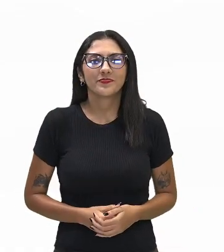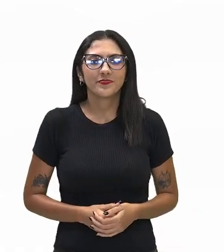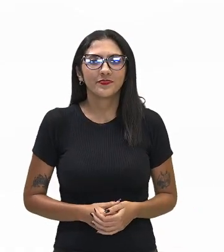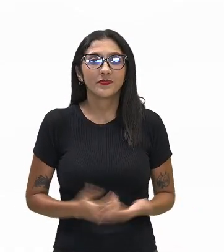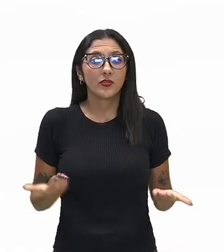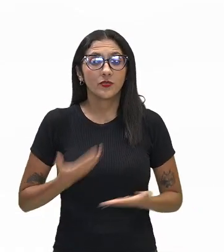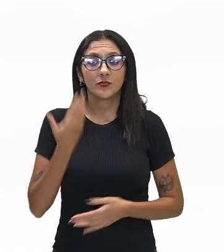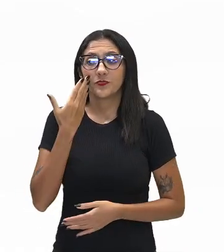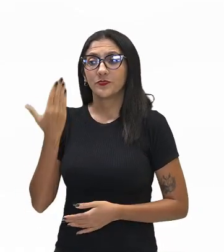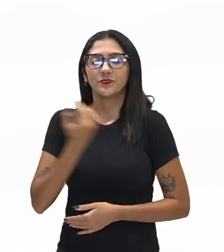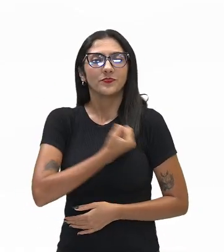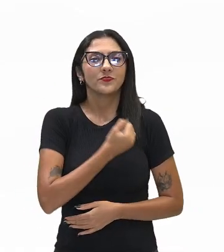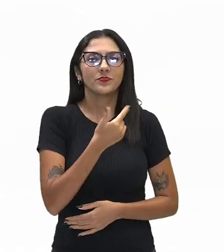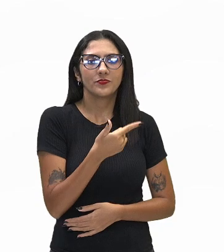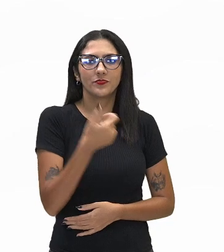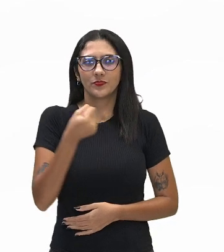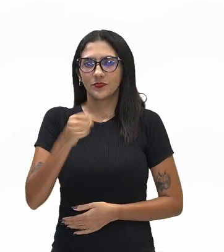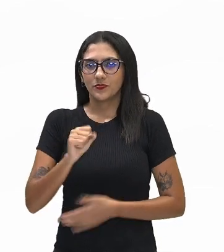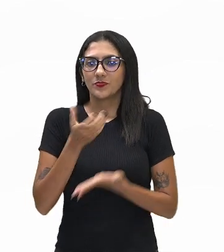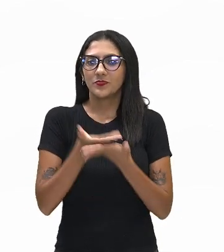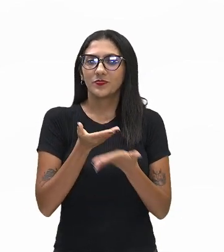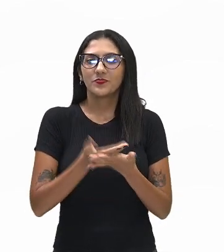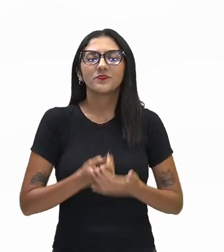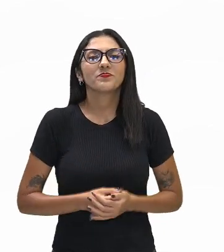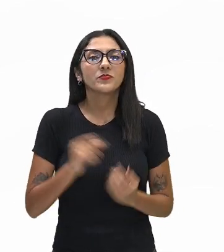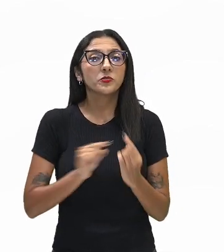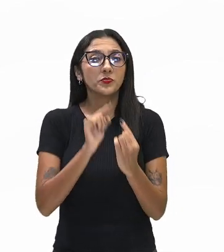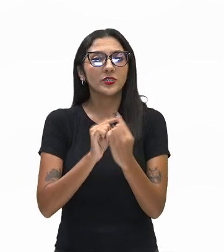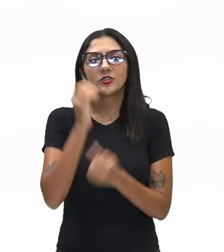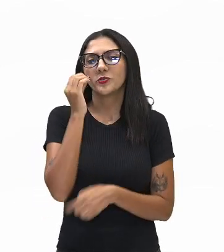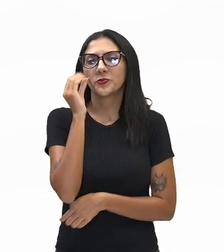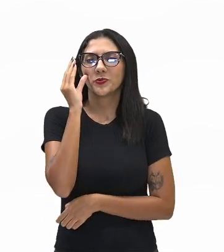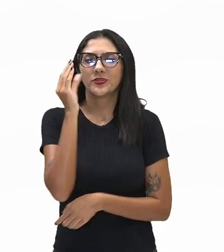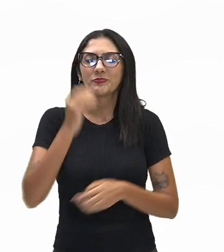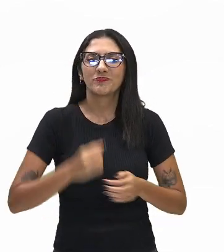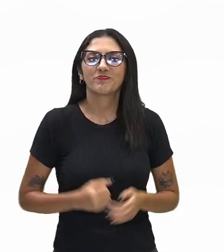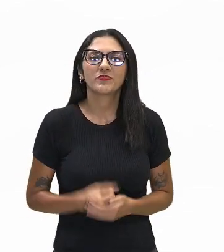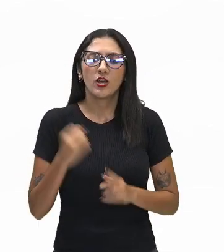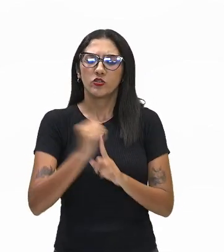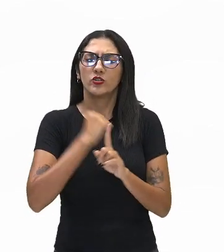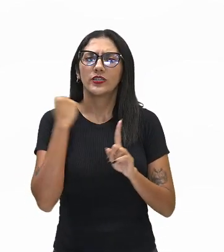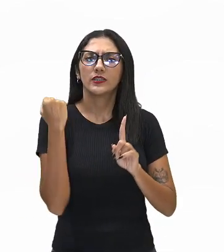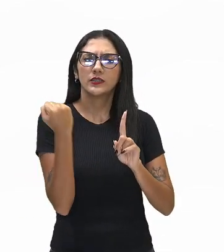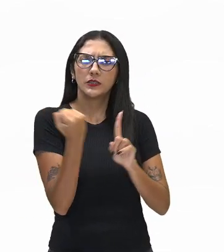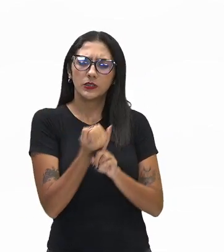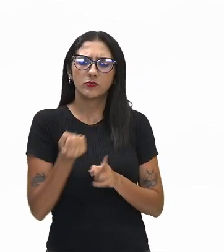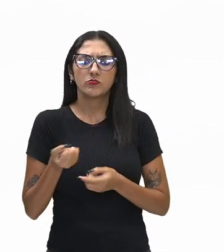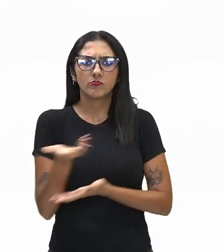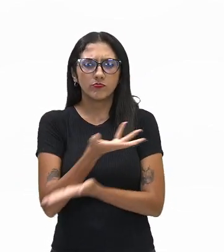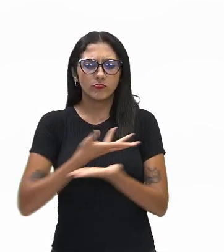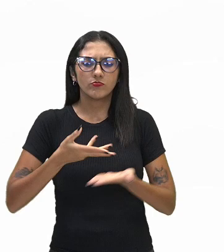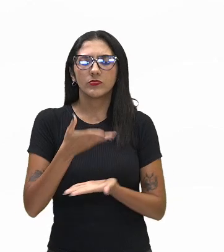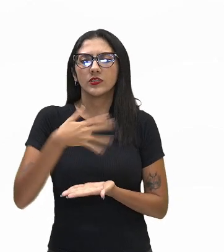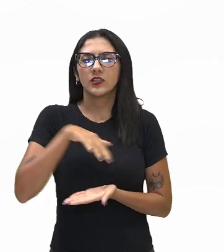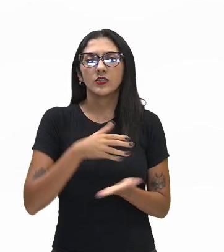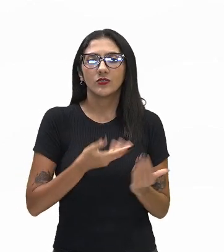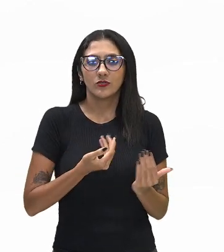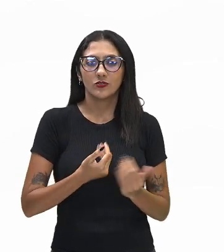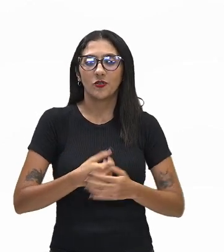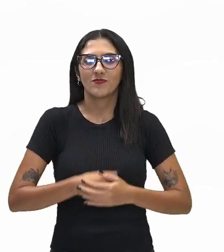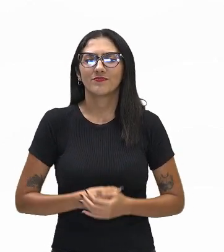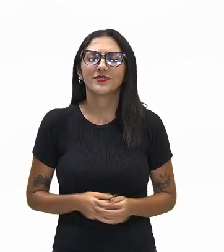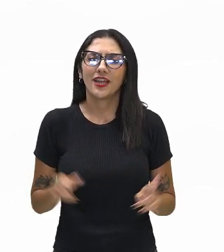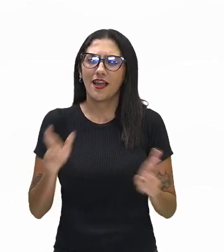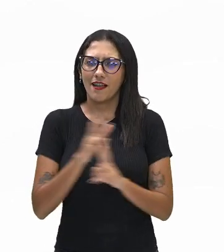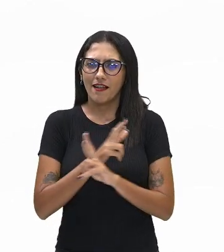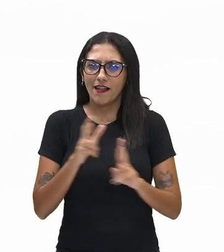Então, a aula 28 tem como objeto de conhecimento a socialização juvenil,